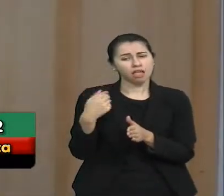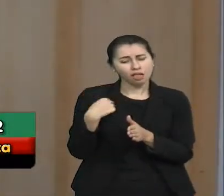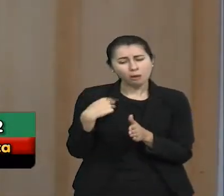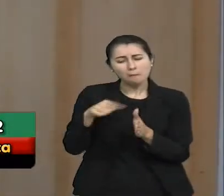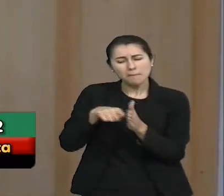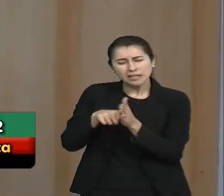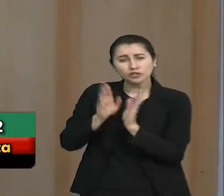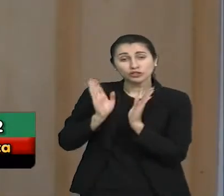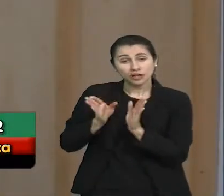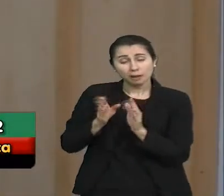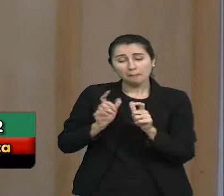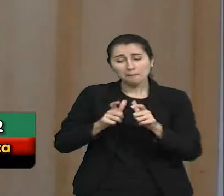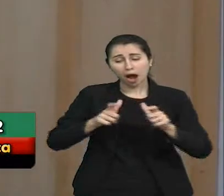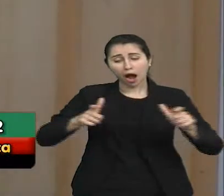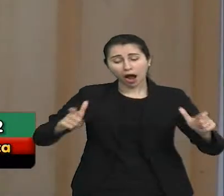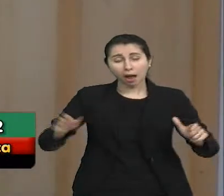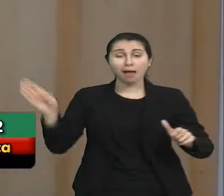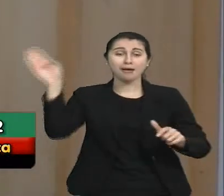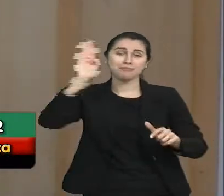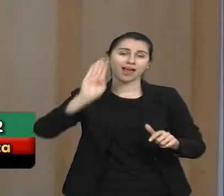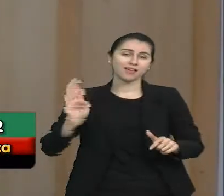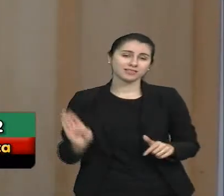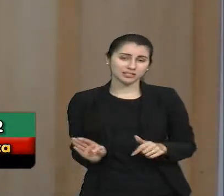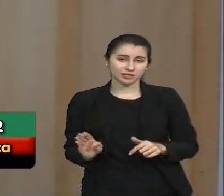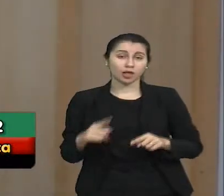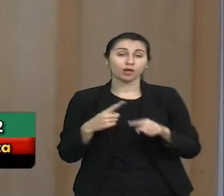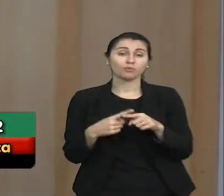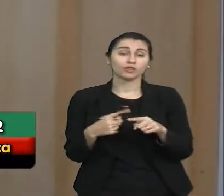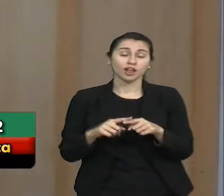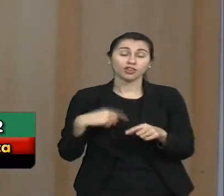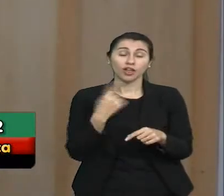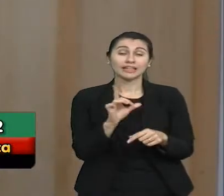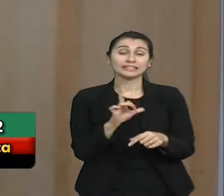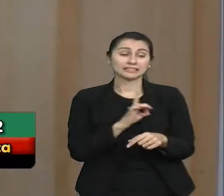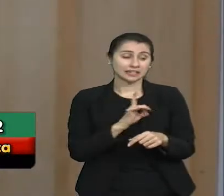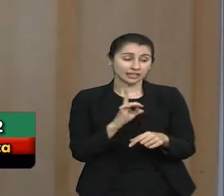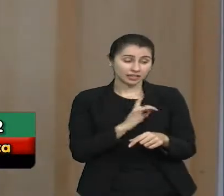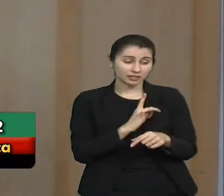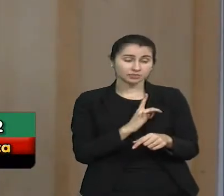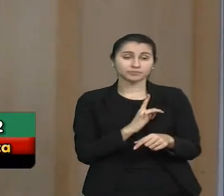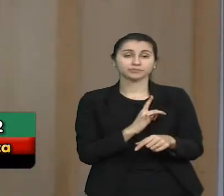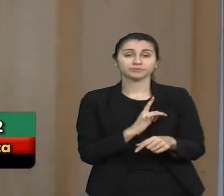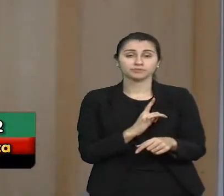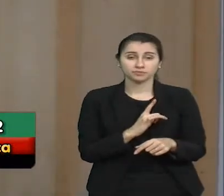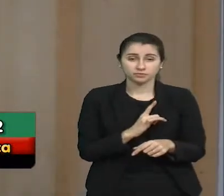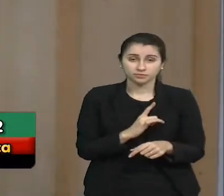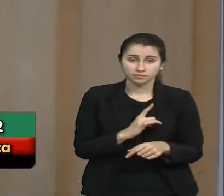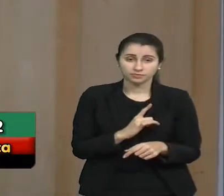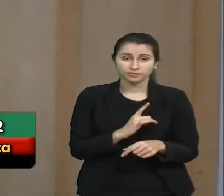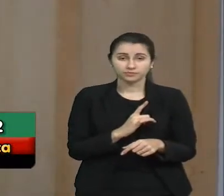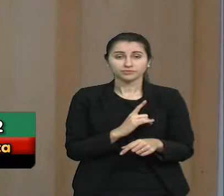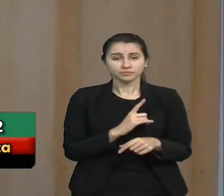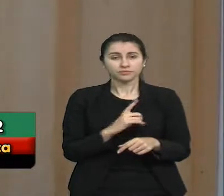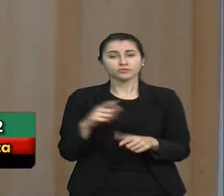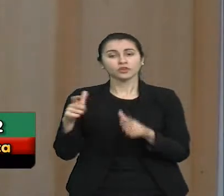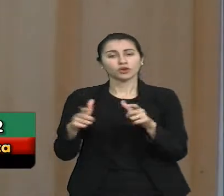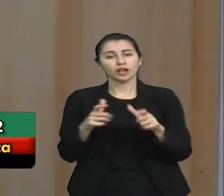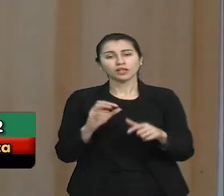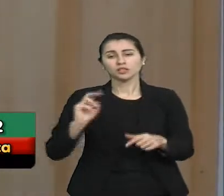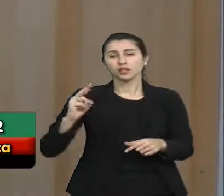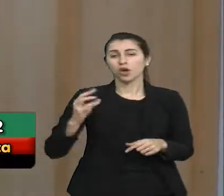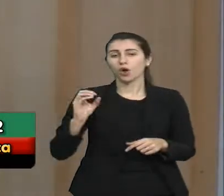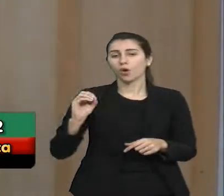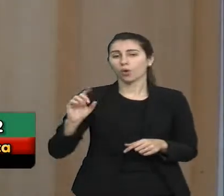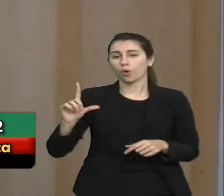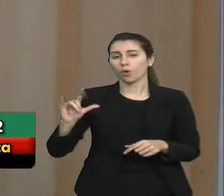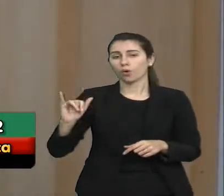Brasil. Por quê? Porque nós temos alguns lugares holísticos, né,